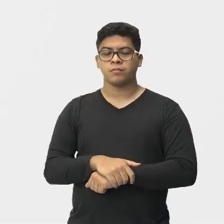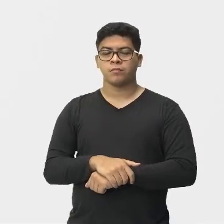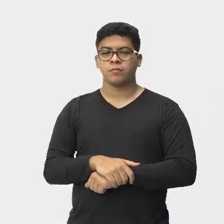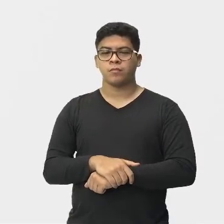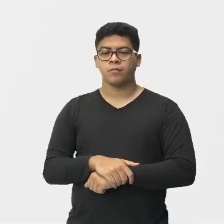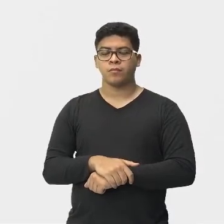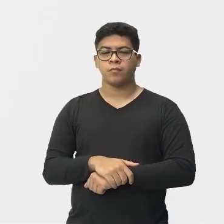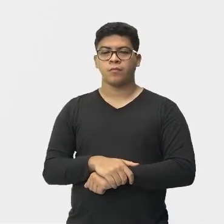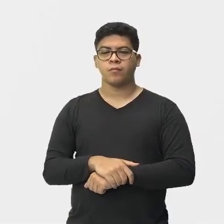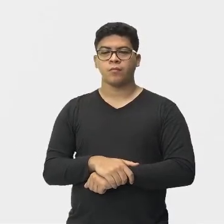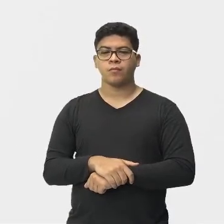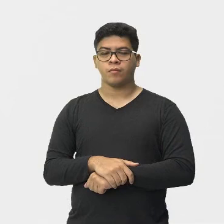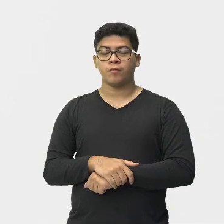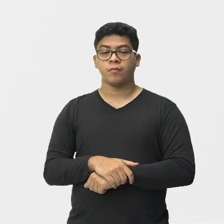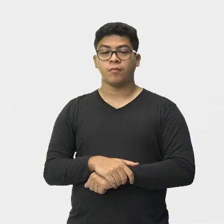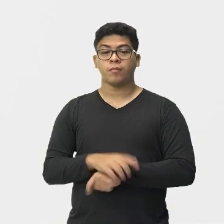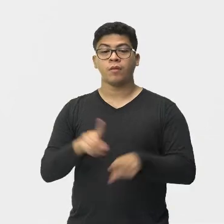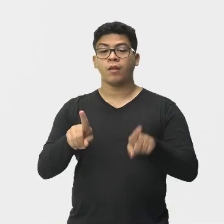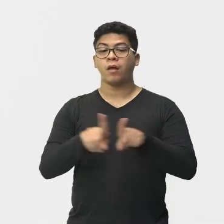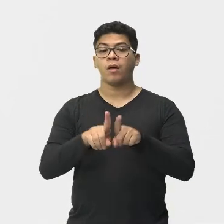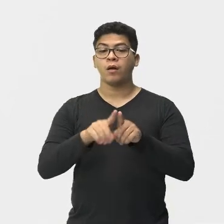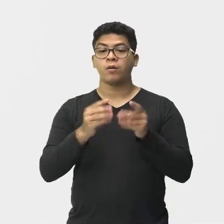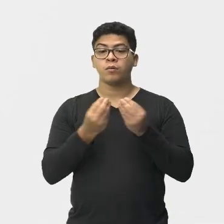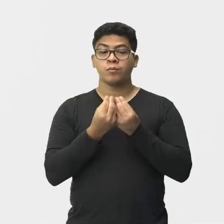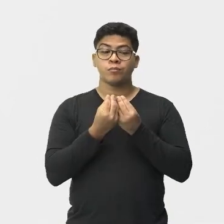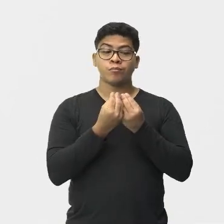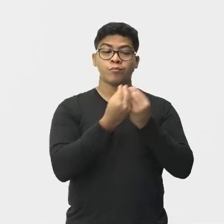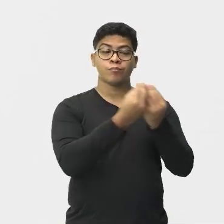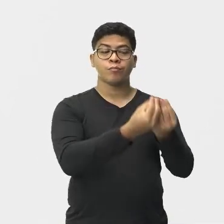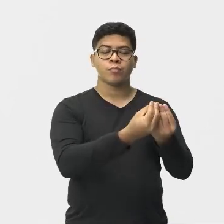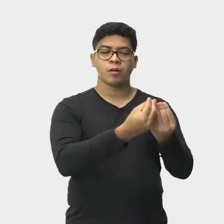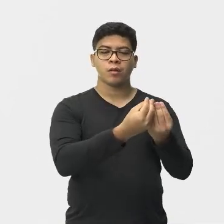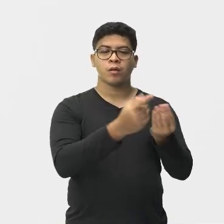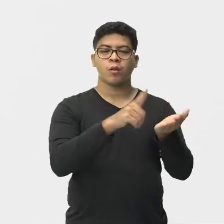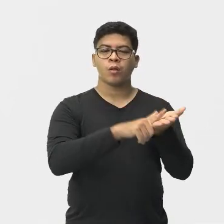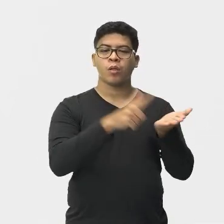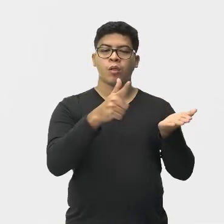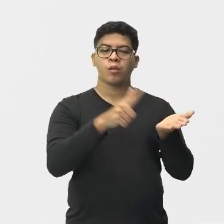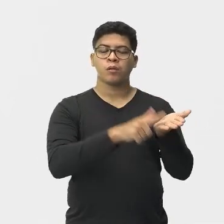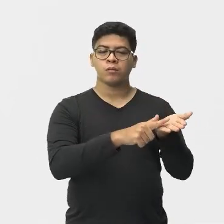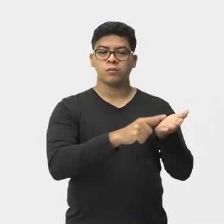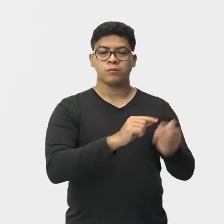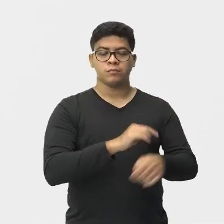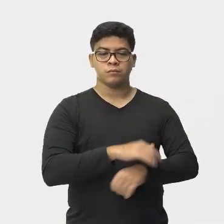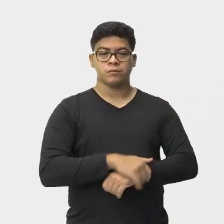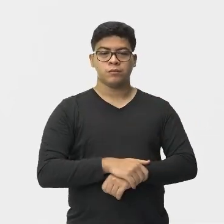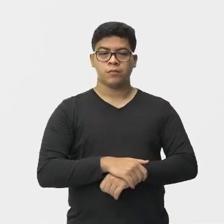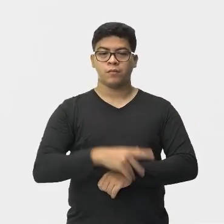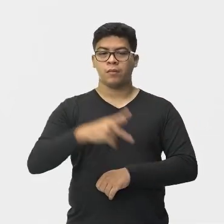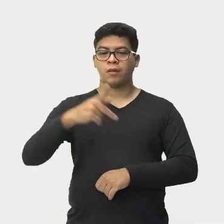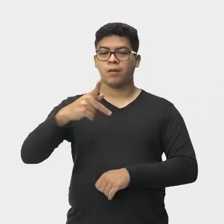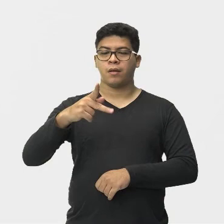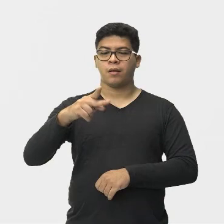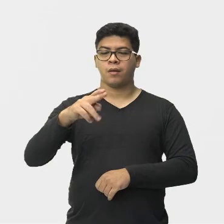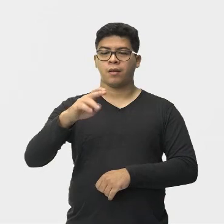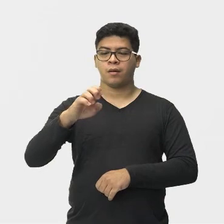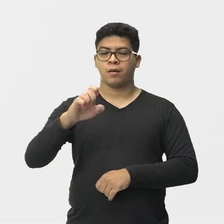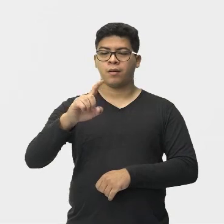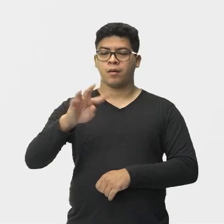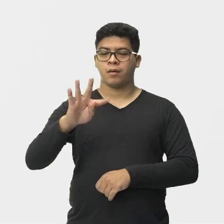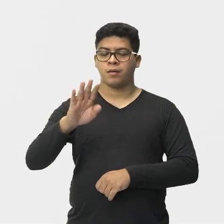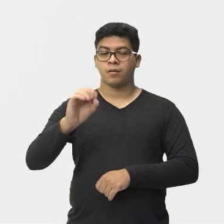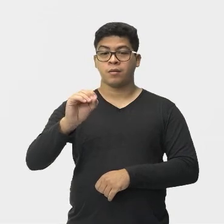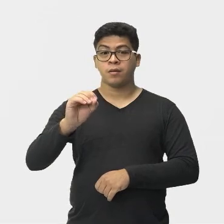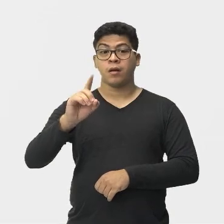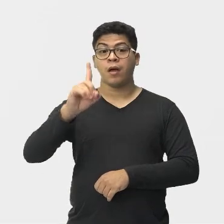não é isso? E presto el libro a ti, né? Eu tenho o verbo emprestar. Eu